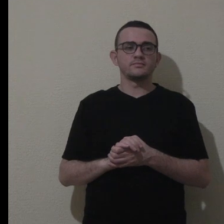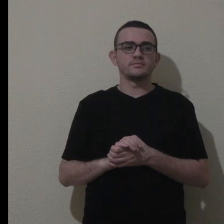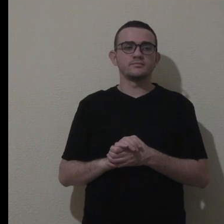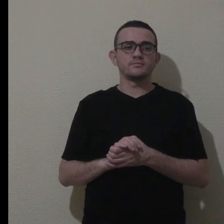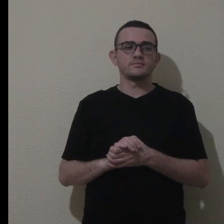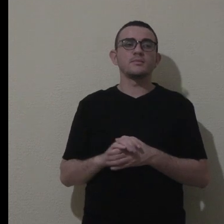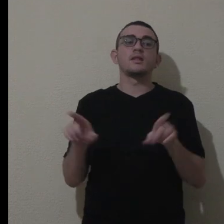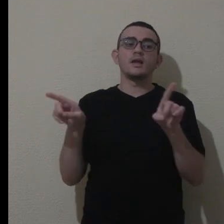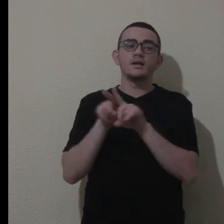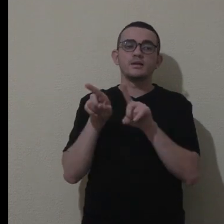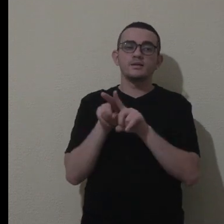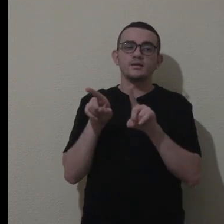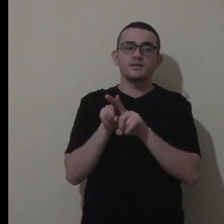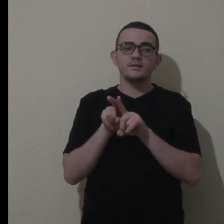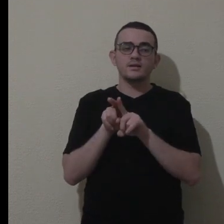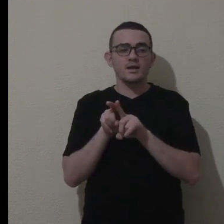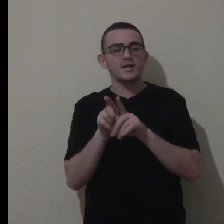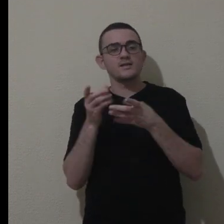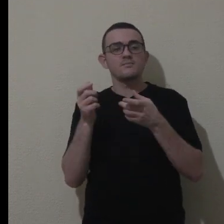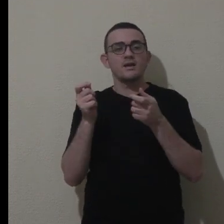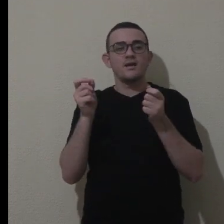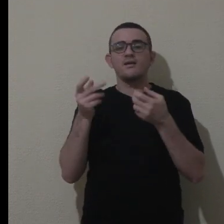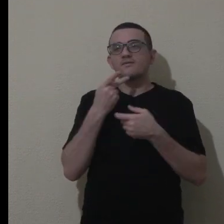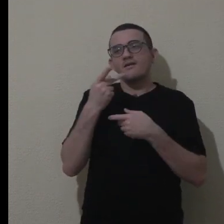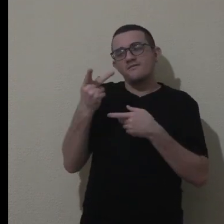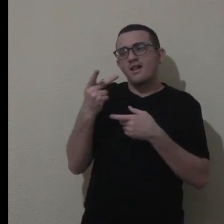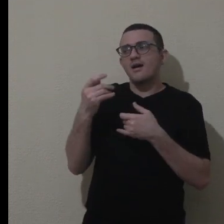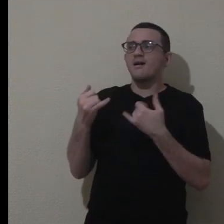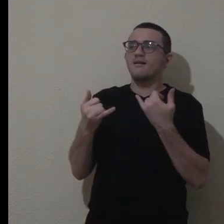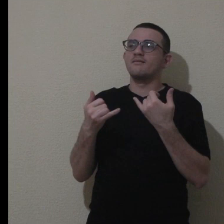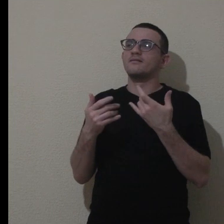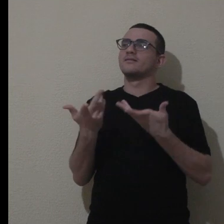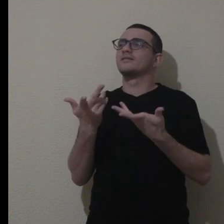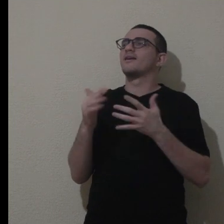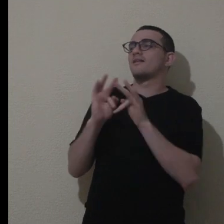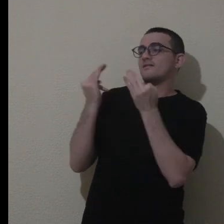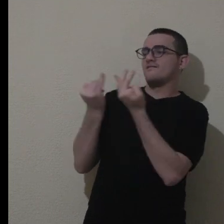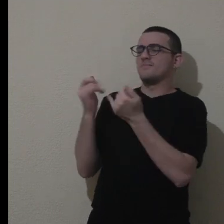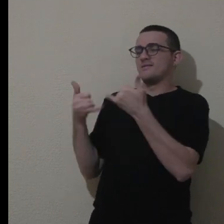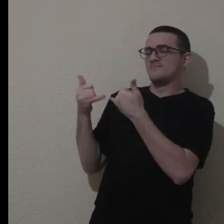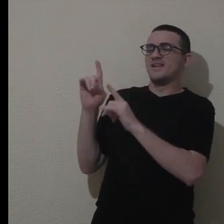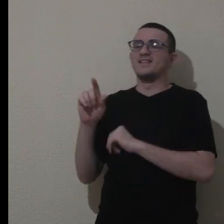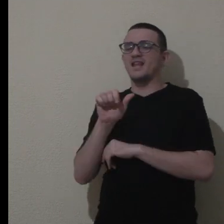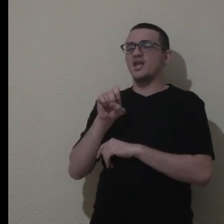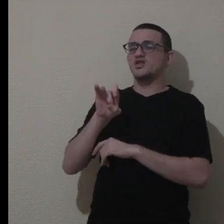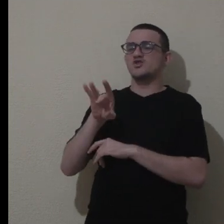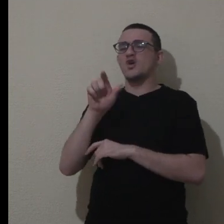Tá? E, claro, né, não podia mencionar meu parente, brincadeira, não é meu parente, é só ali.